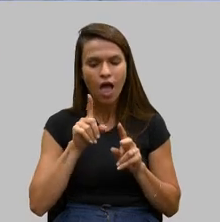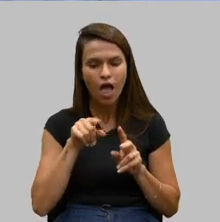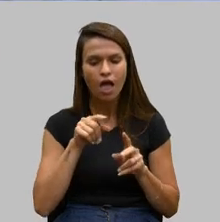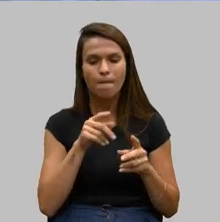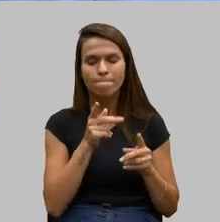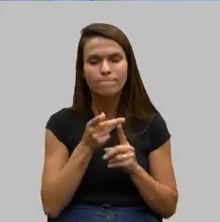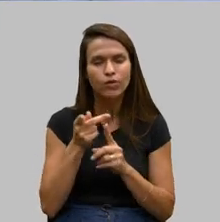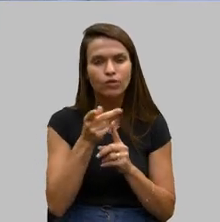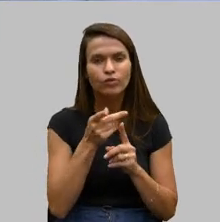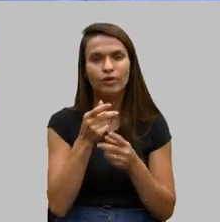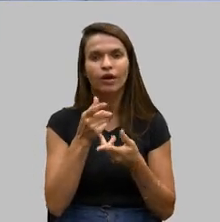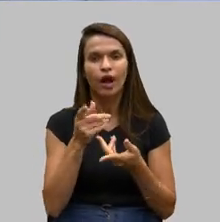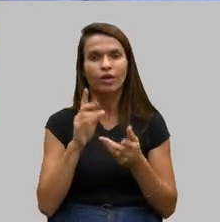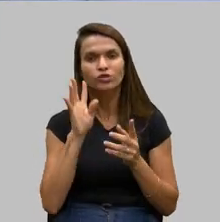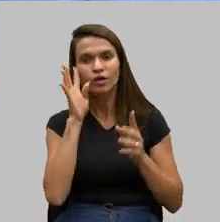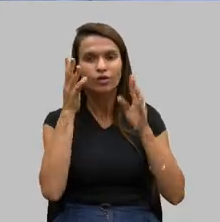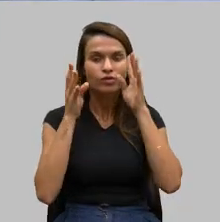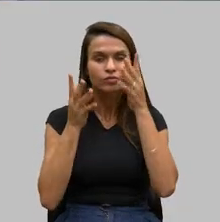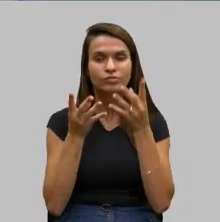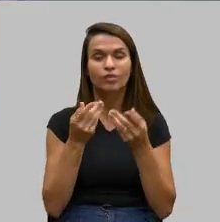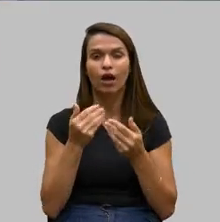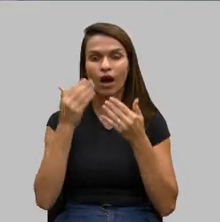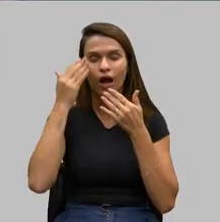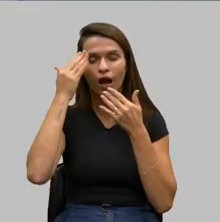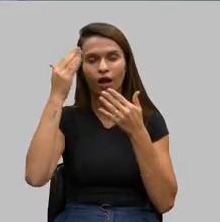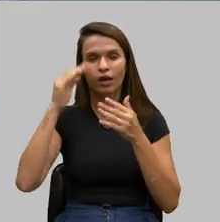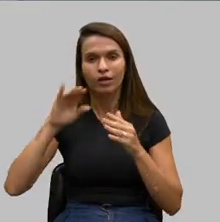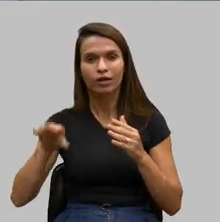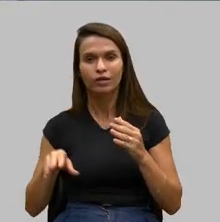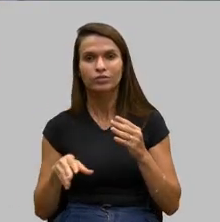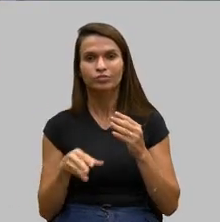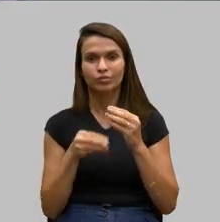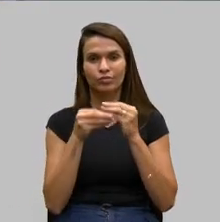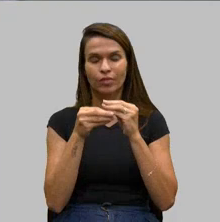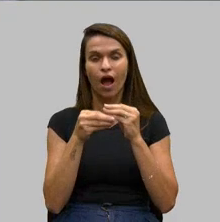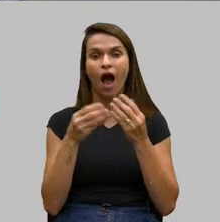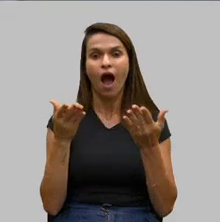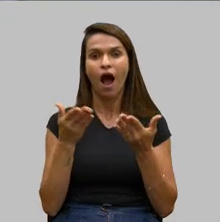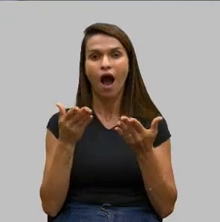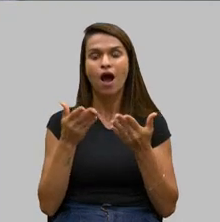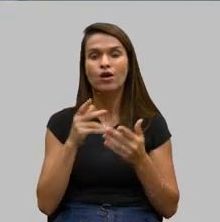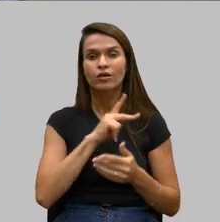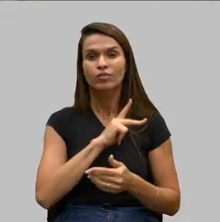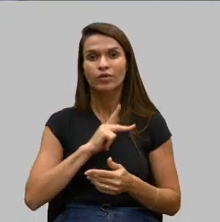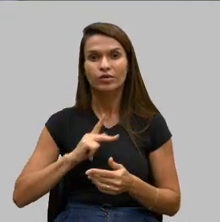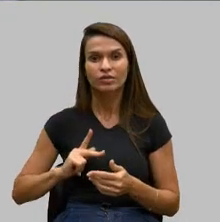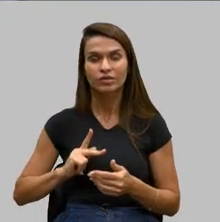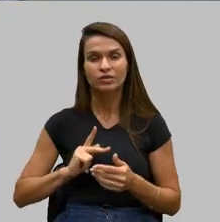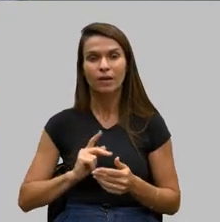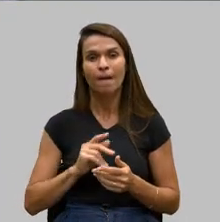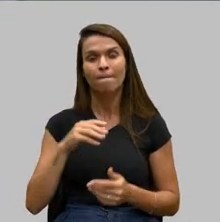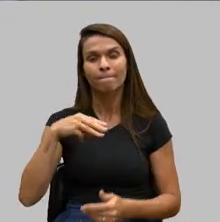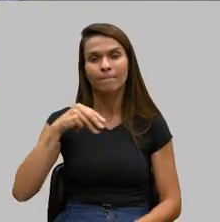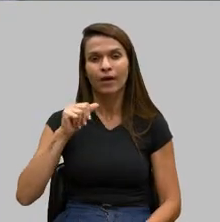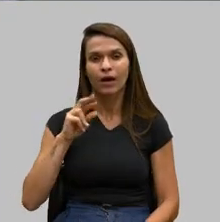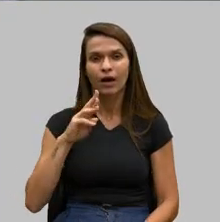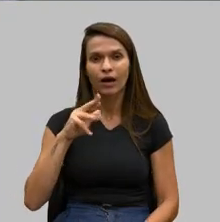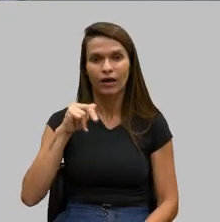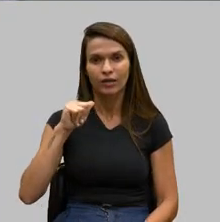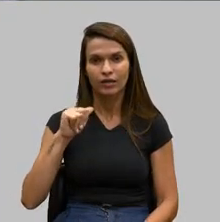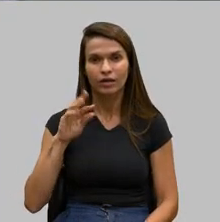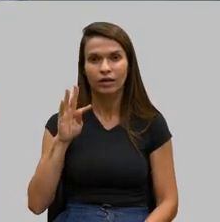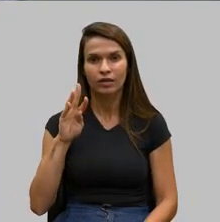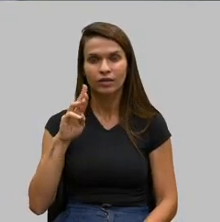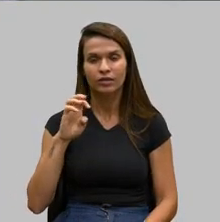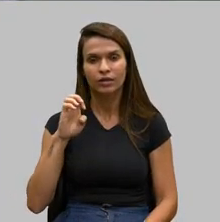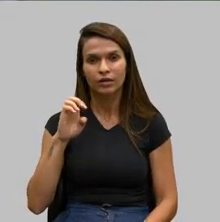muito suas colocações passo a palavra agora paraa Maria Teresa a presidente da Paz de belor onte para que faça as suas considerações aqui